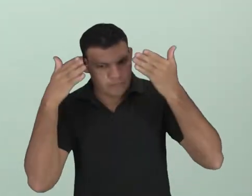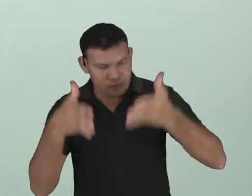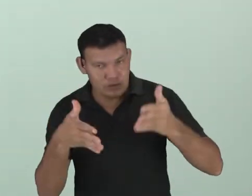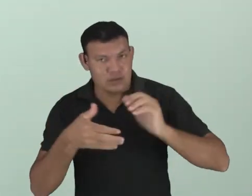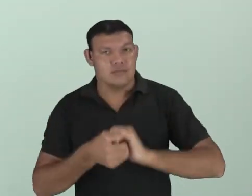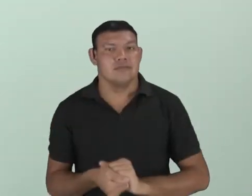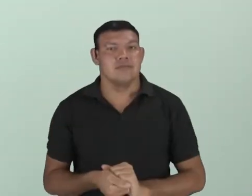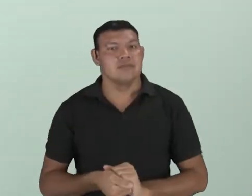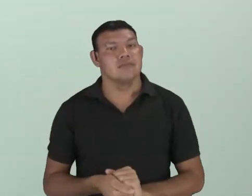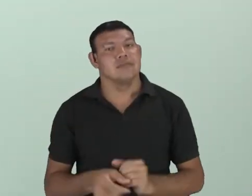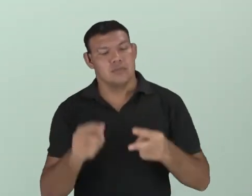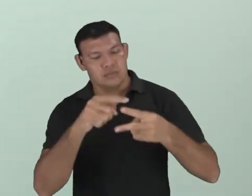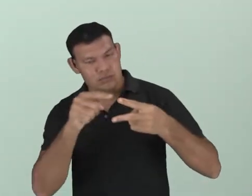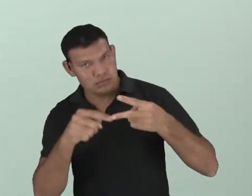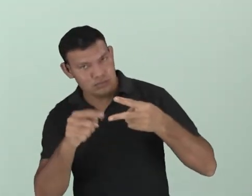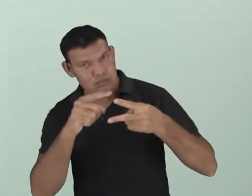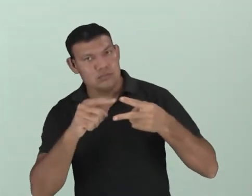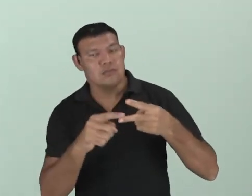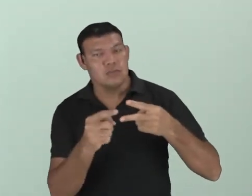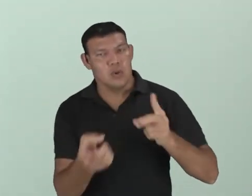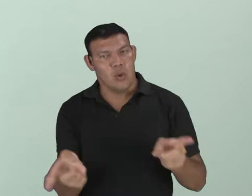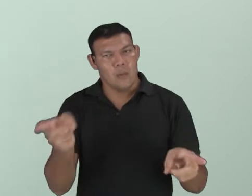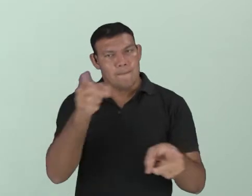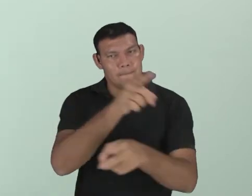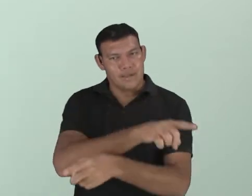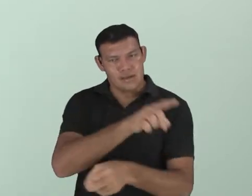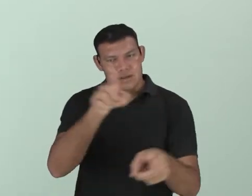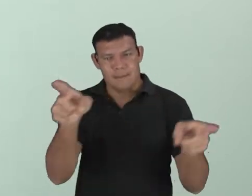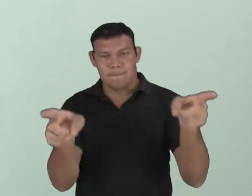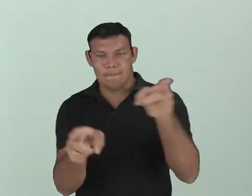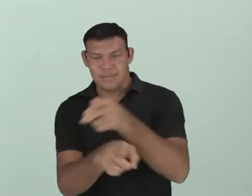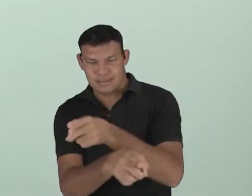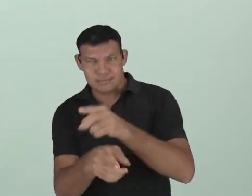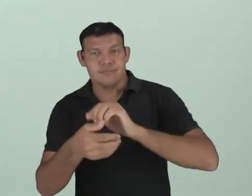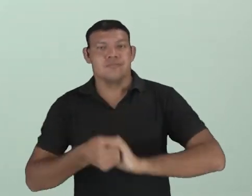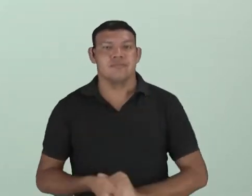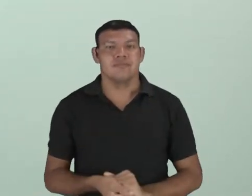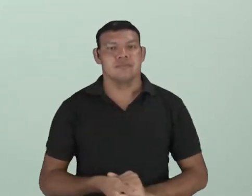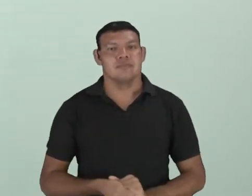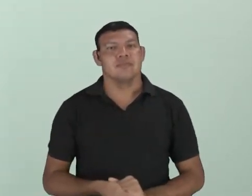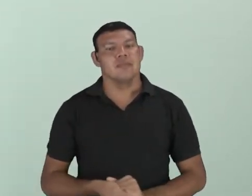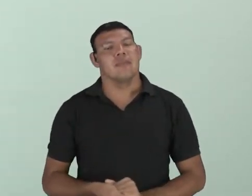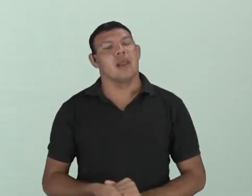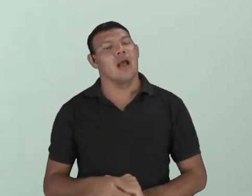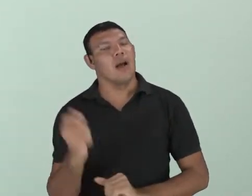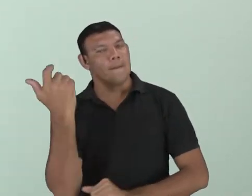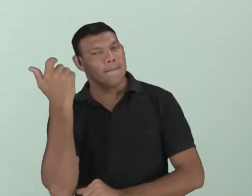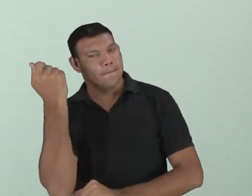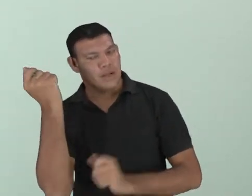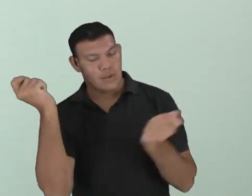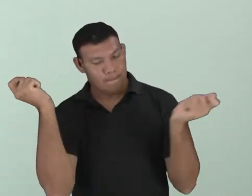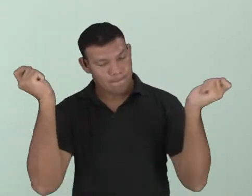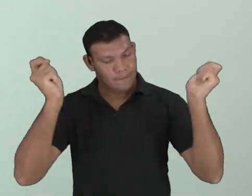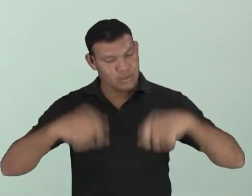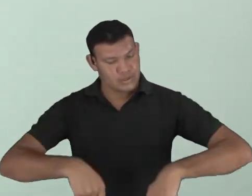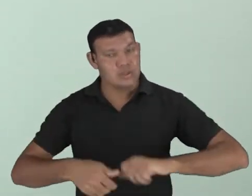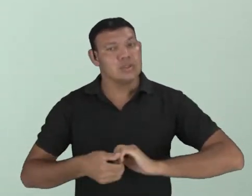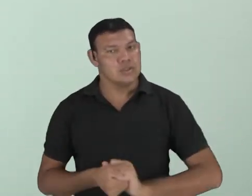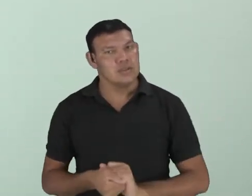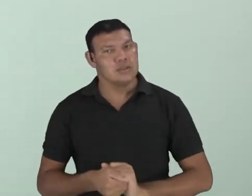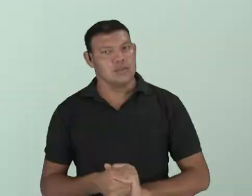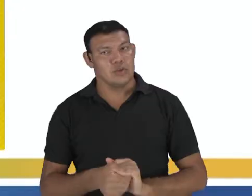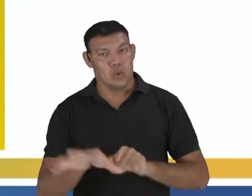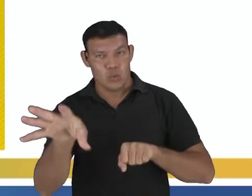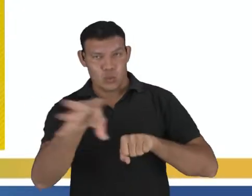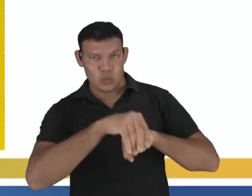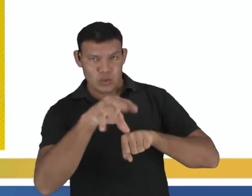precisa obrigatoriamente estar intercalando esses dois modos e a partir daí ele consegue assimilar muito melhor. Esse focado